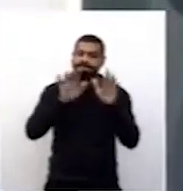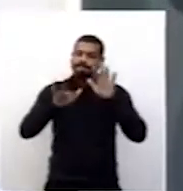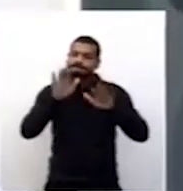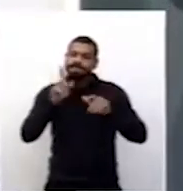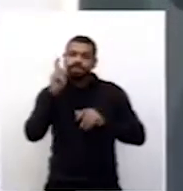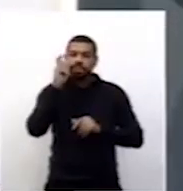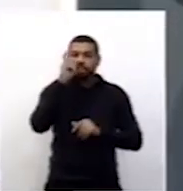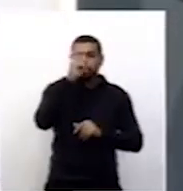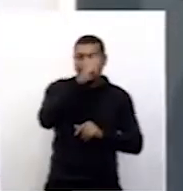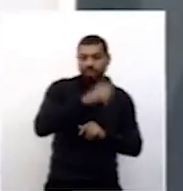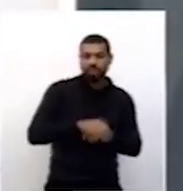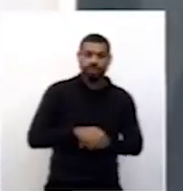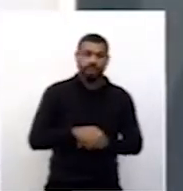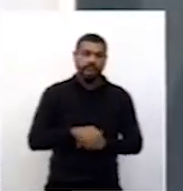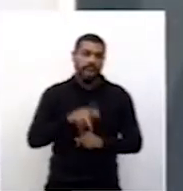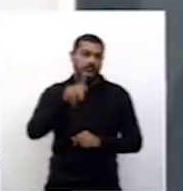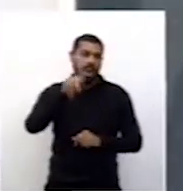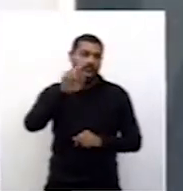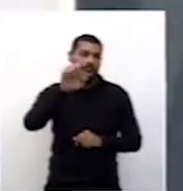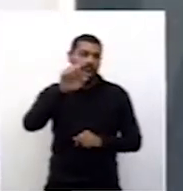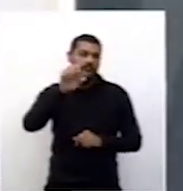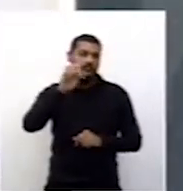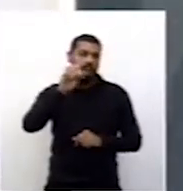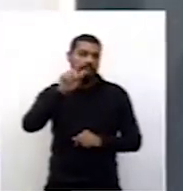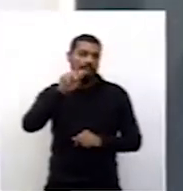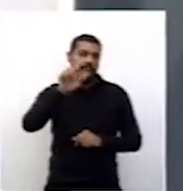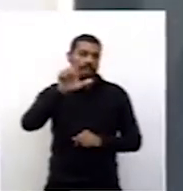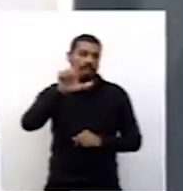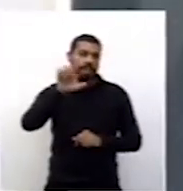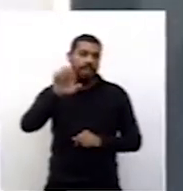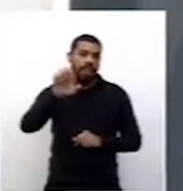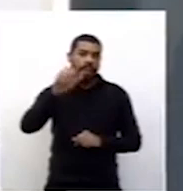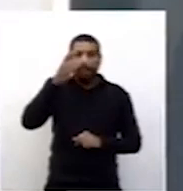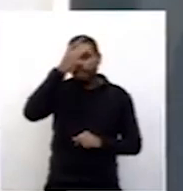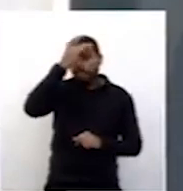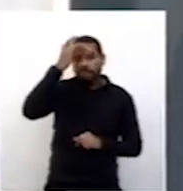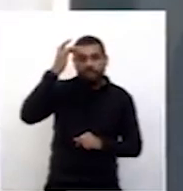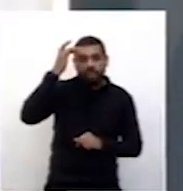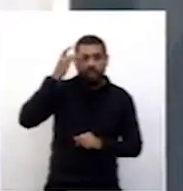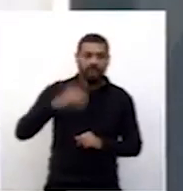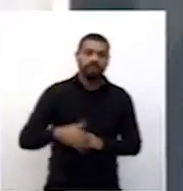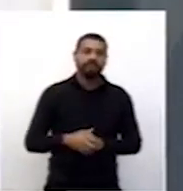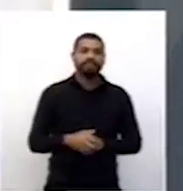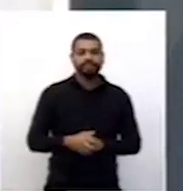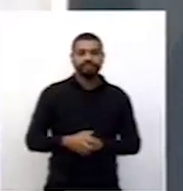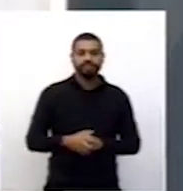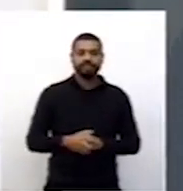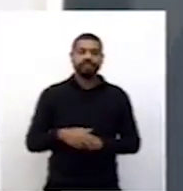Mas essa people, eu acho que vocês acredito que vocês vejam. Naturally, ó.